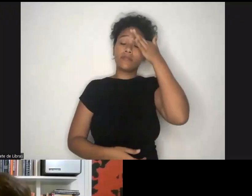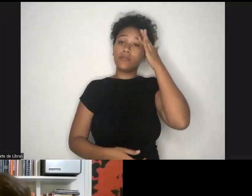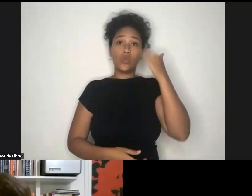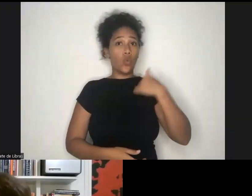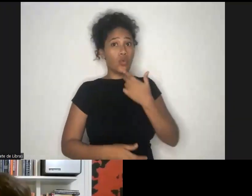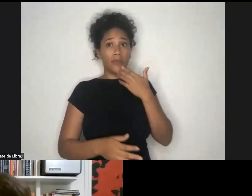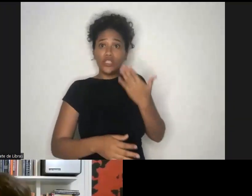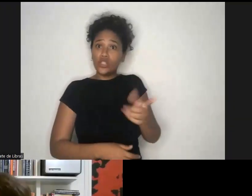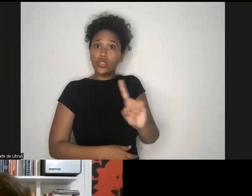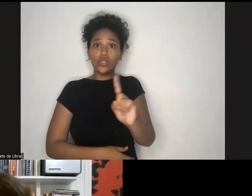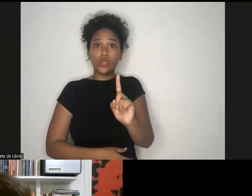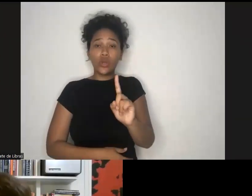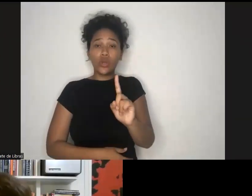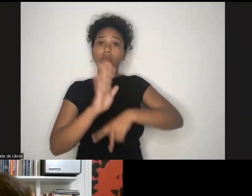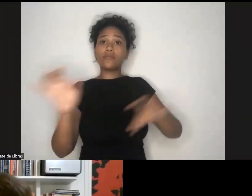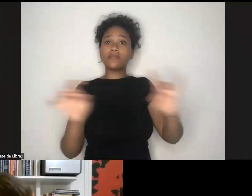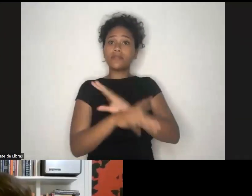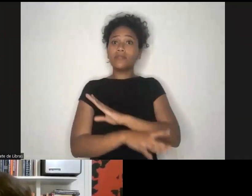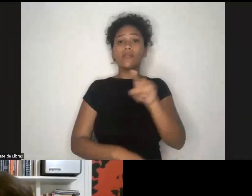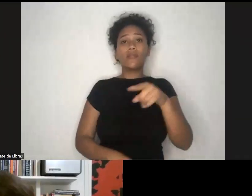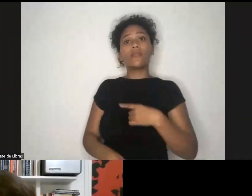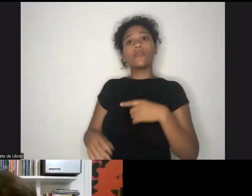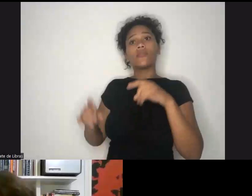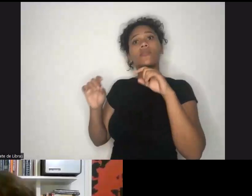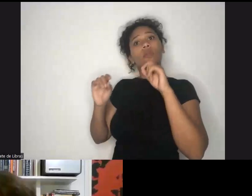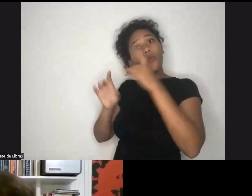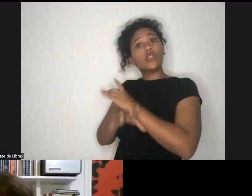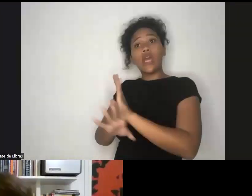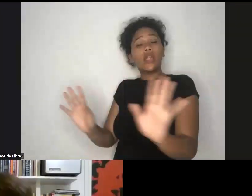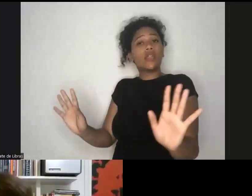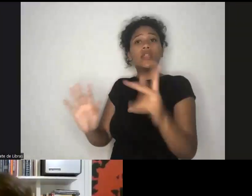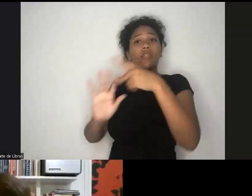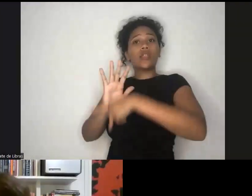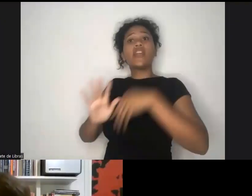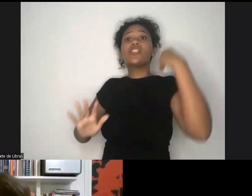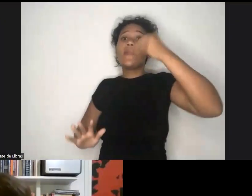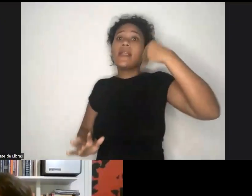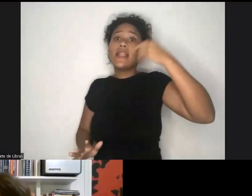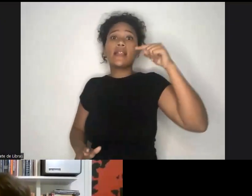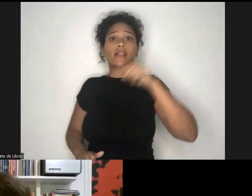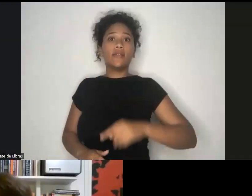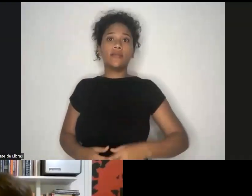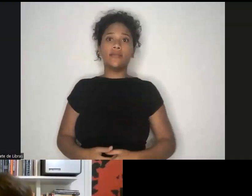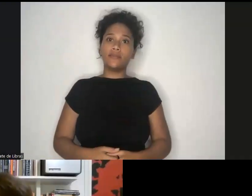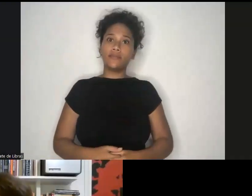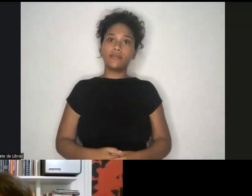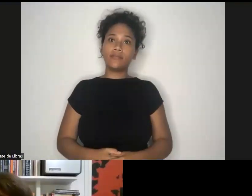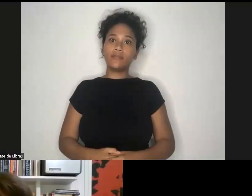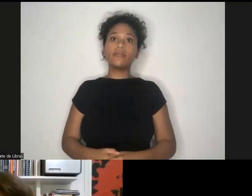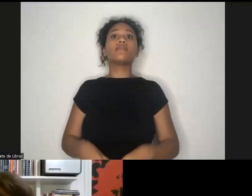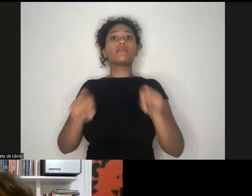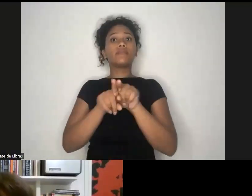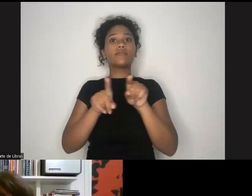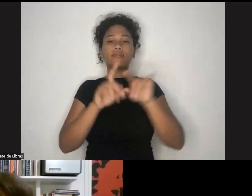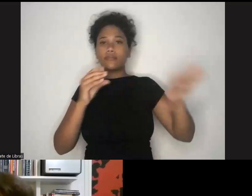o projeto já tá desenhado isso é um projeto Isso faz parte da experiência daquele projeto e complementando essa